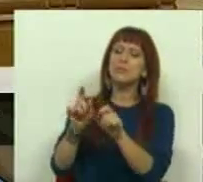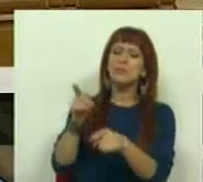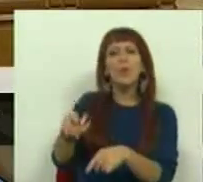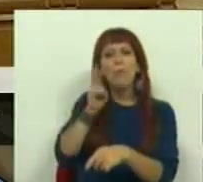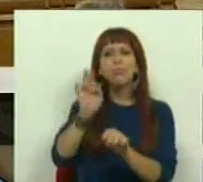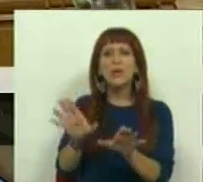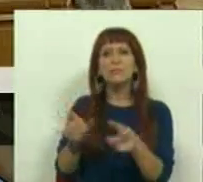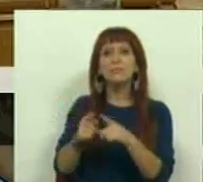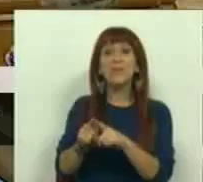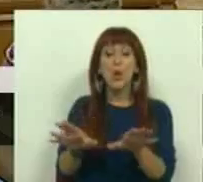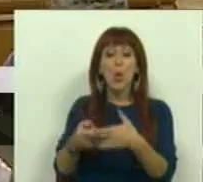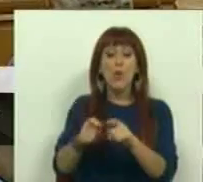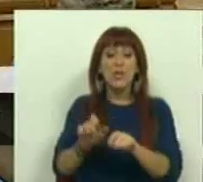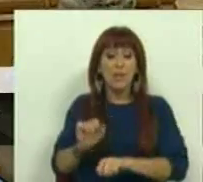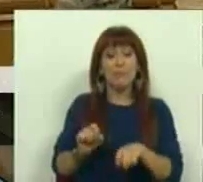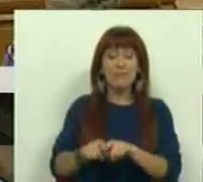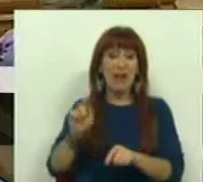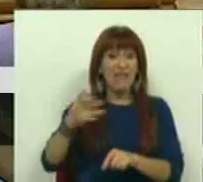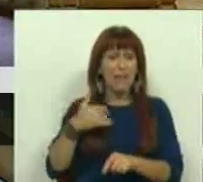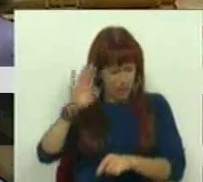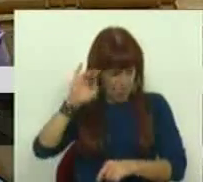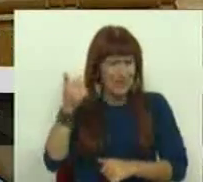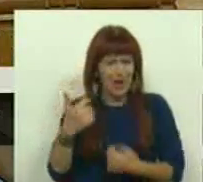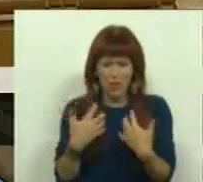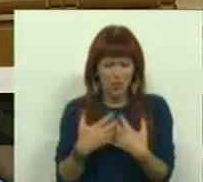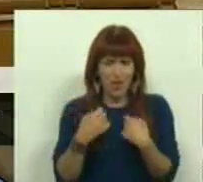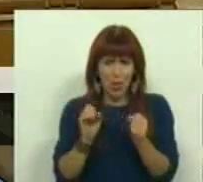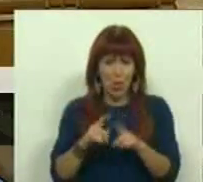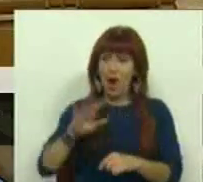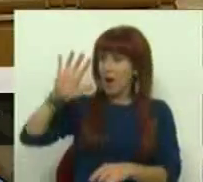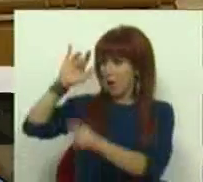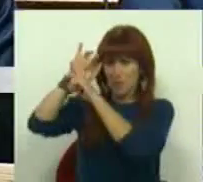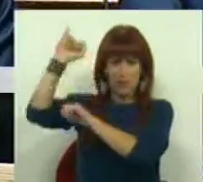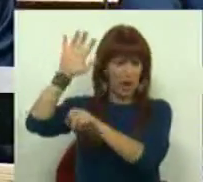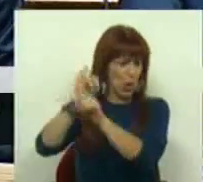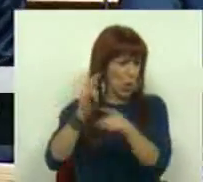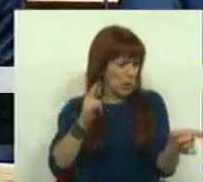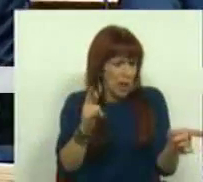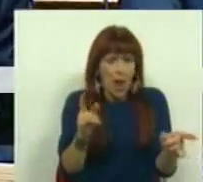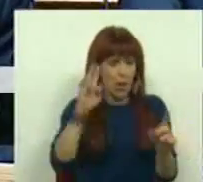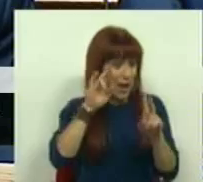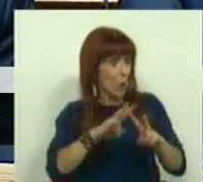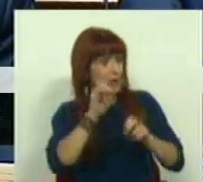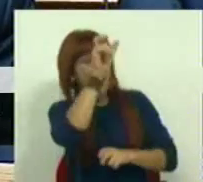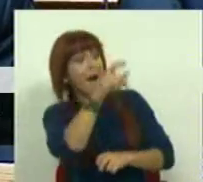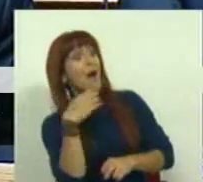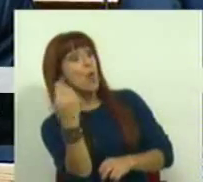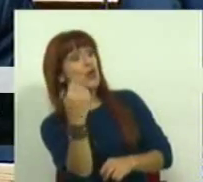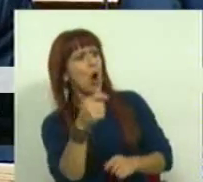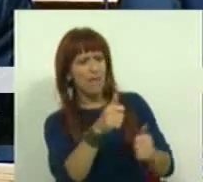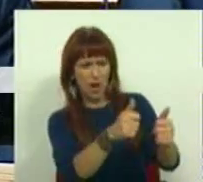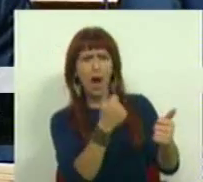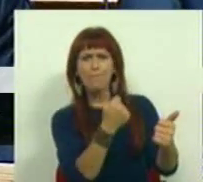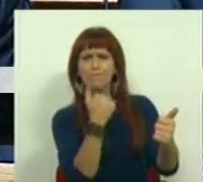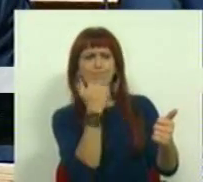Conselho da EDP. Bem sei que foi assim, não tenho a menor dúvida. Eles não tinham outra ideia senão encontrar aquele jovem